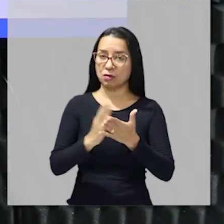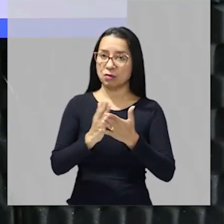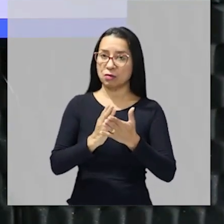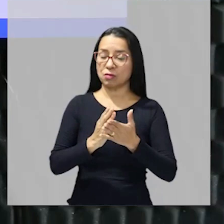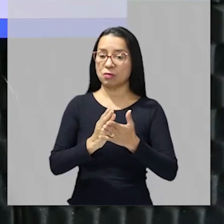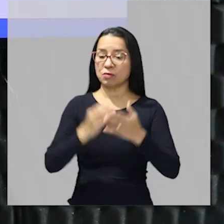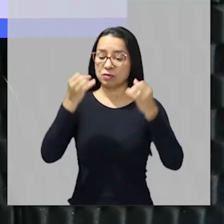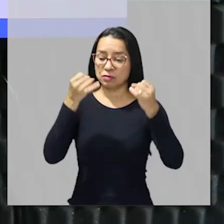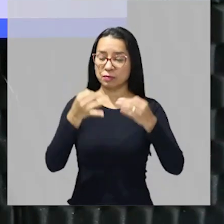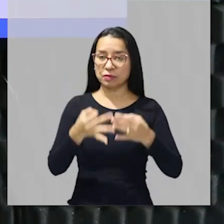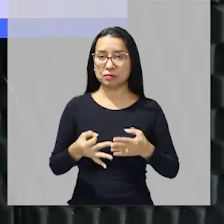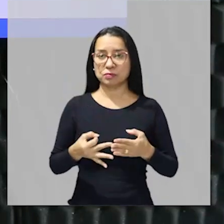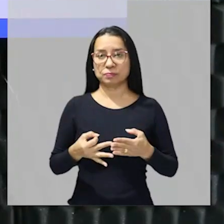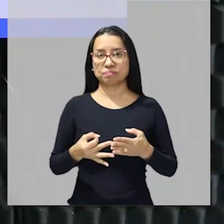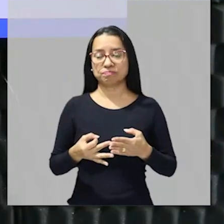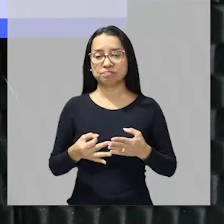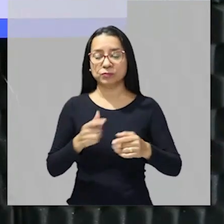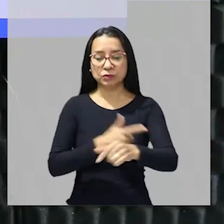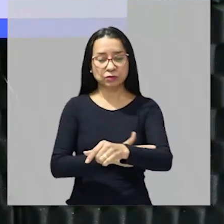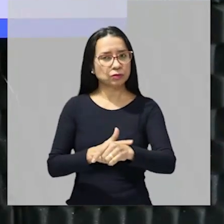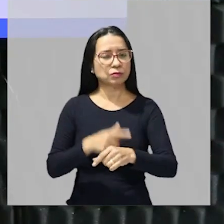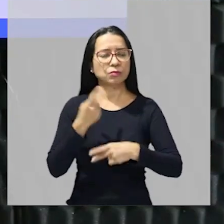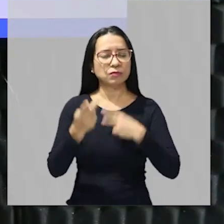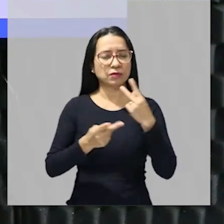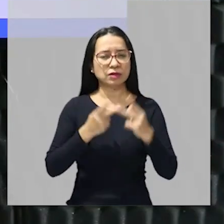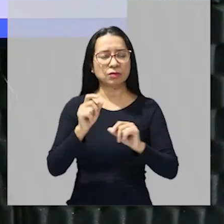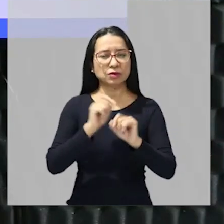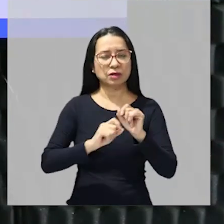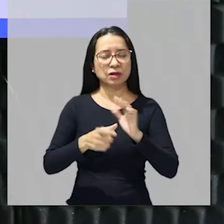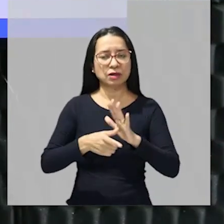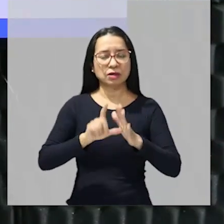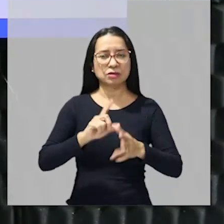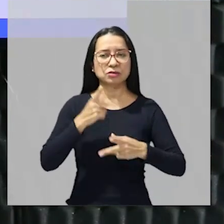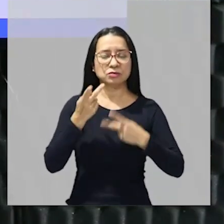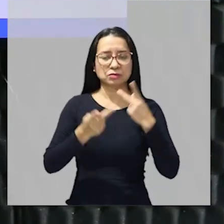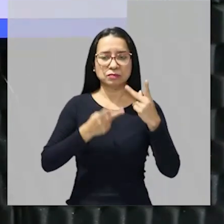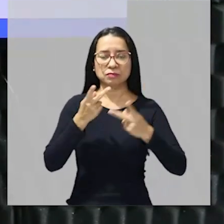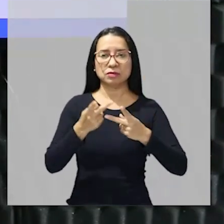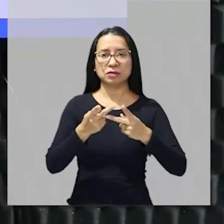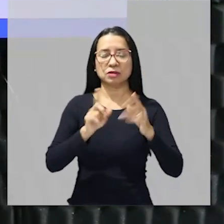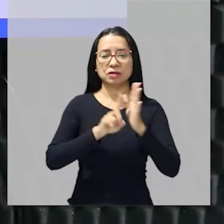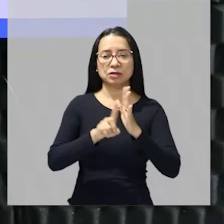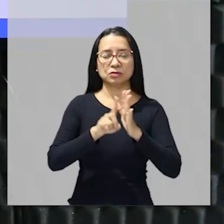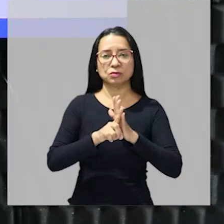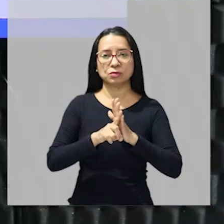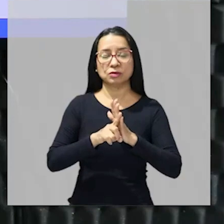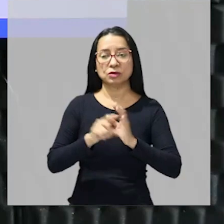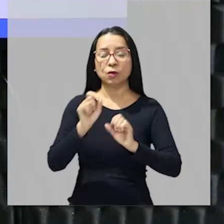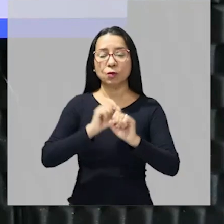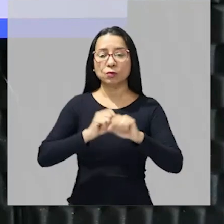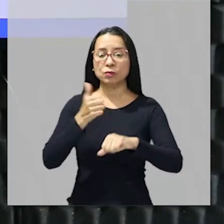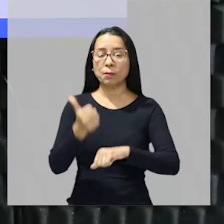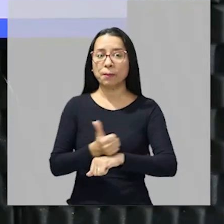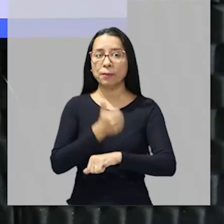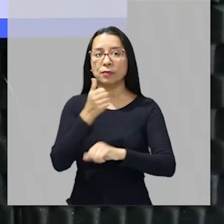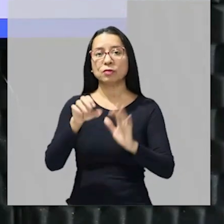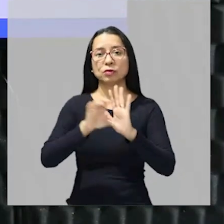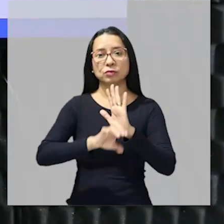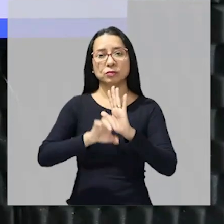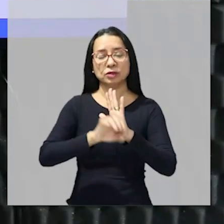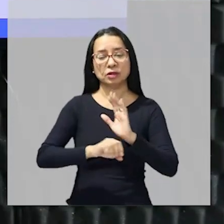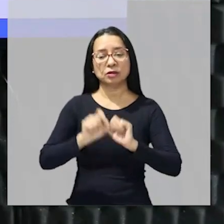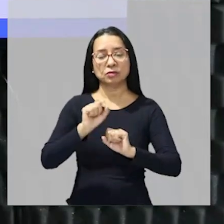dizer o seguinte, antes da gente analisar essas questões, que um dos melhores conceitos que eu particularmente gosto de